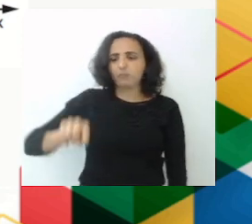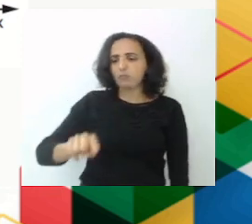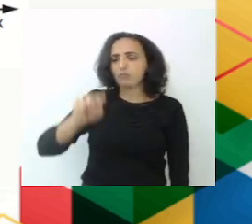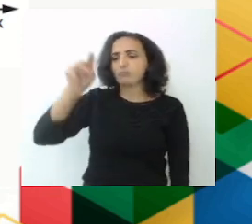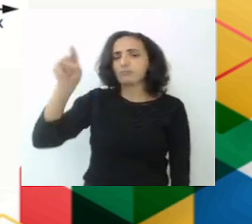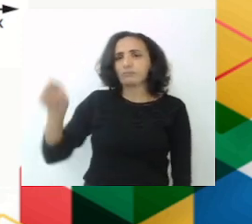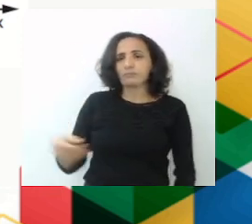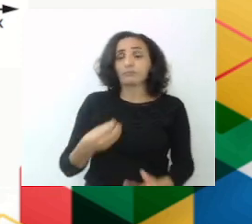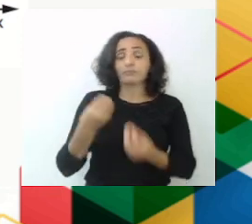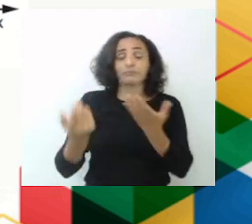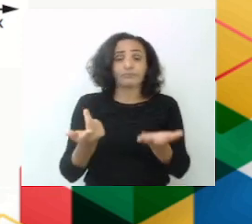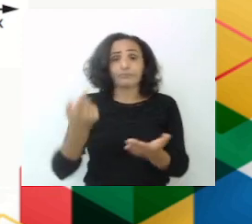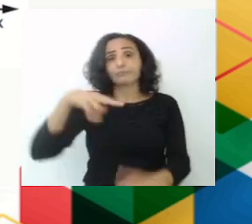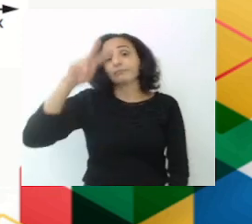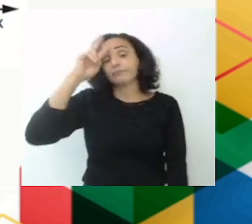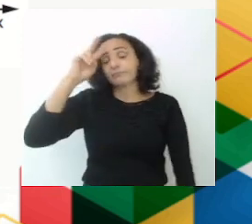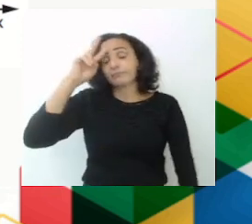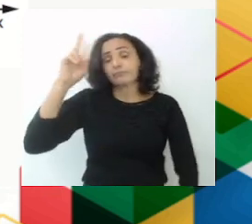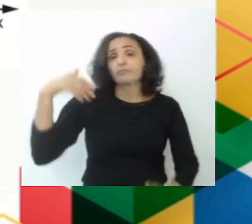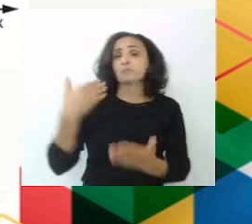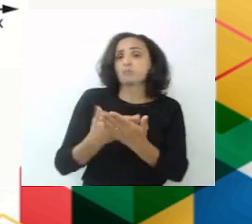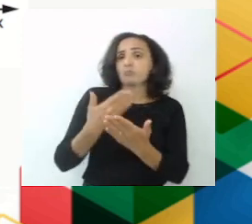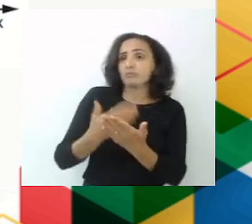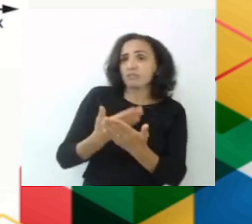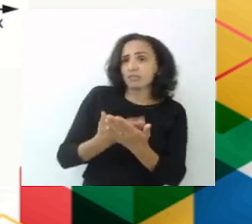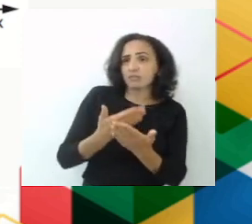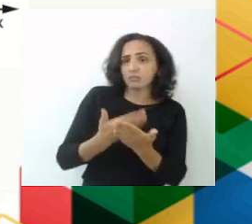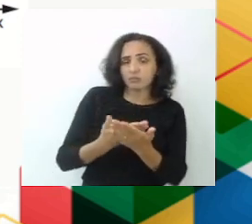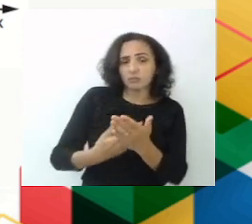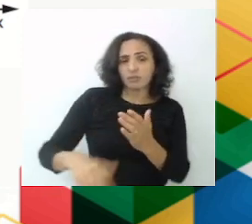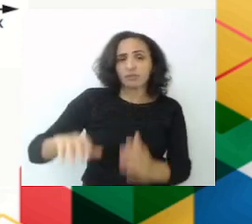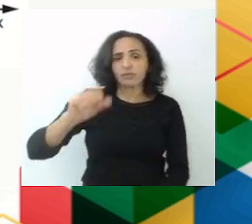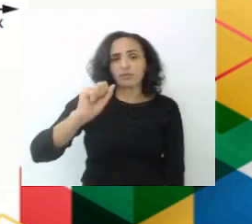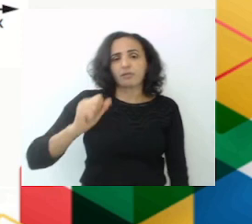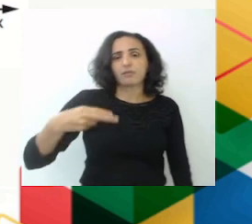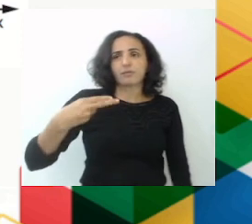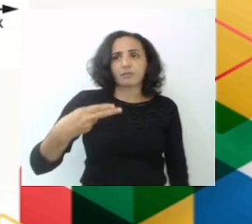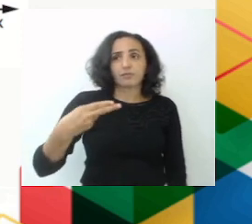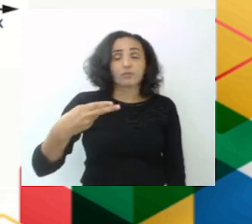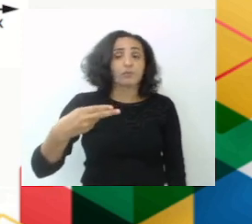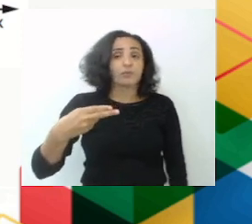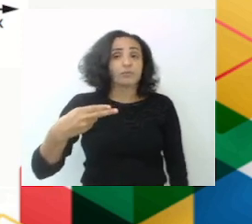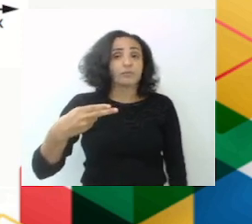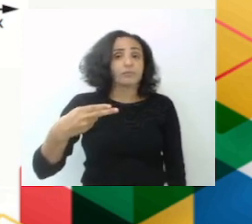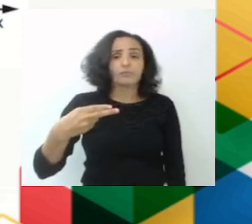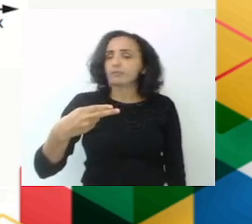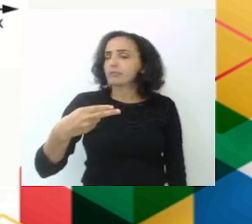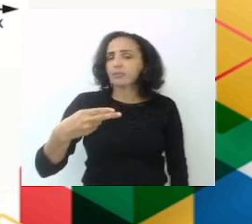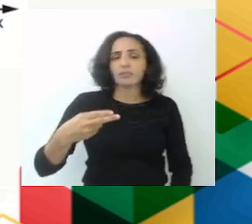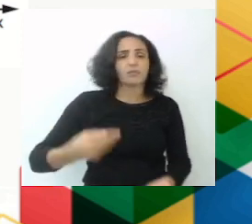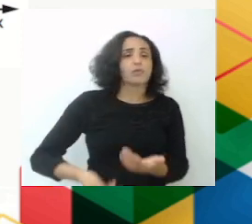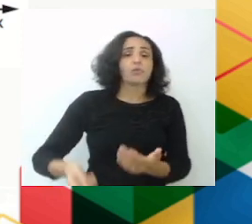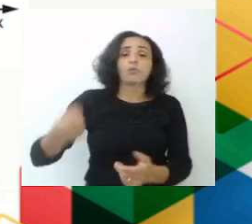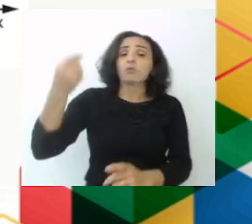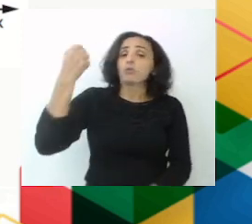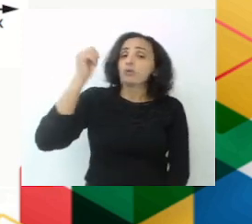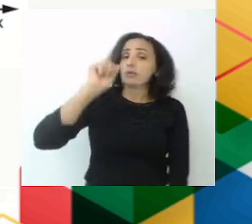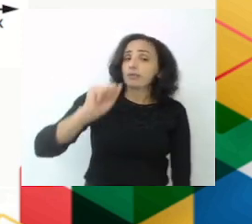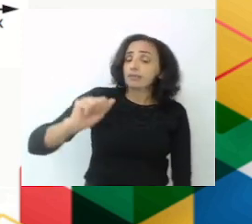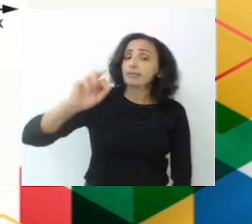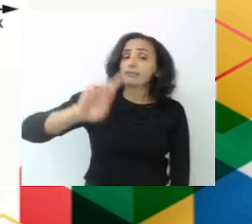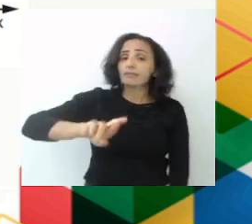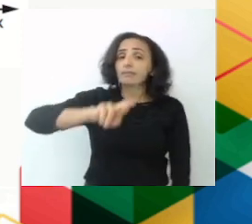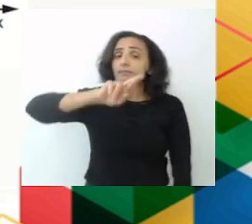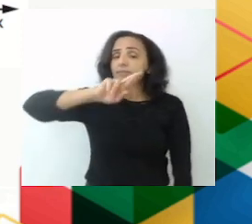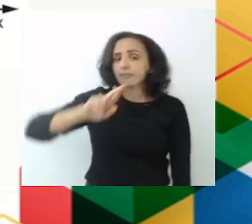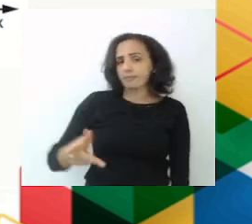coeficiente A. Lembra daquele coeficiente A que deve ser diferente de zero? ele também vai definir a abertura da